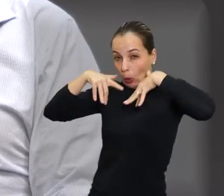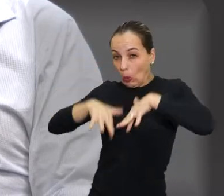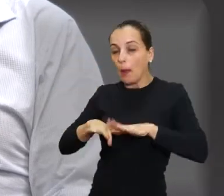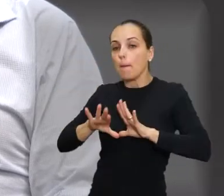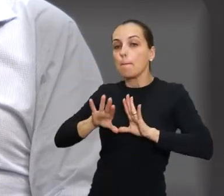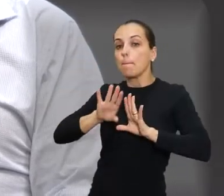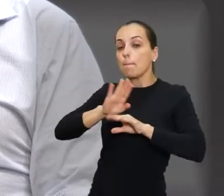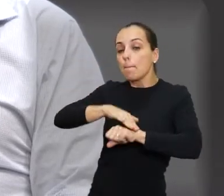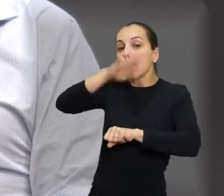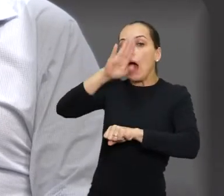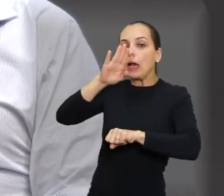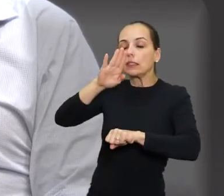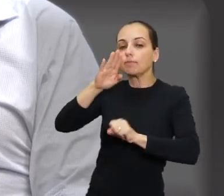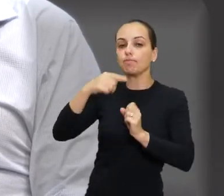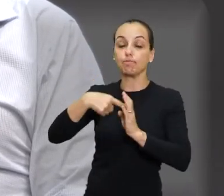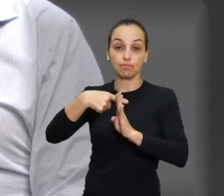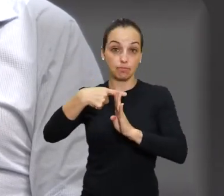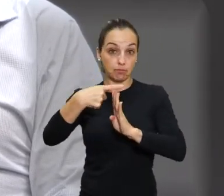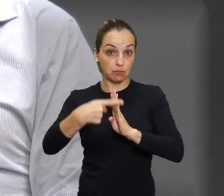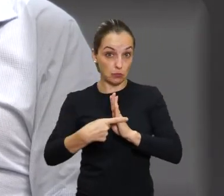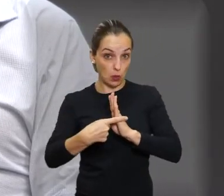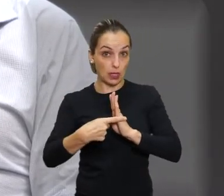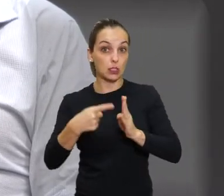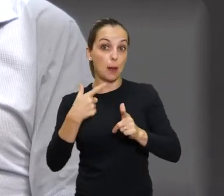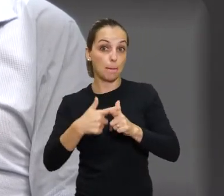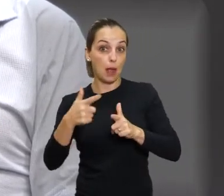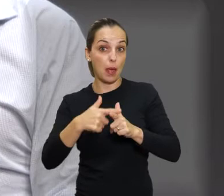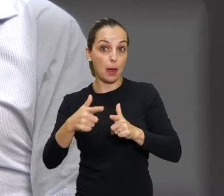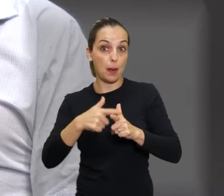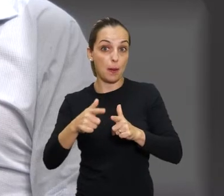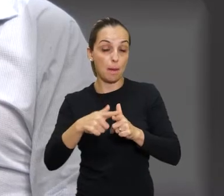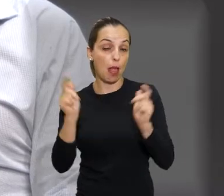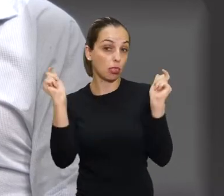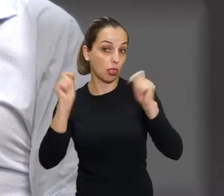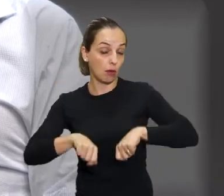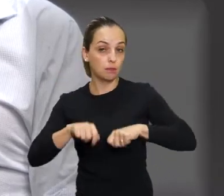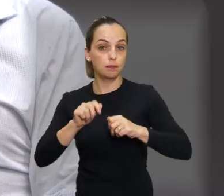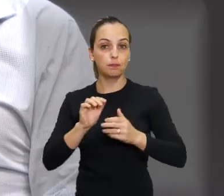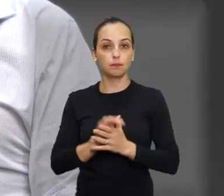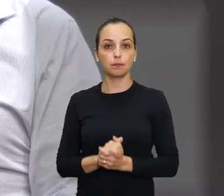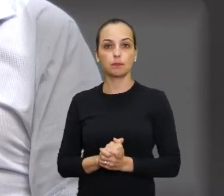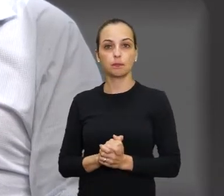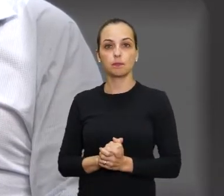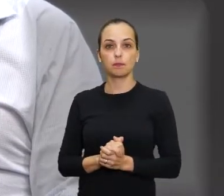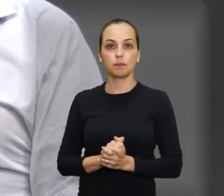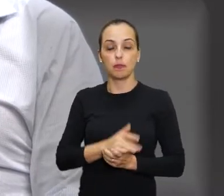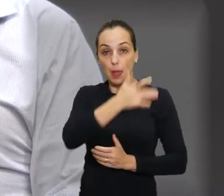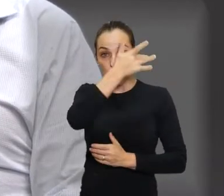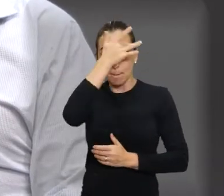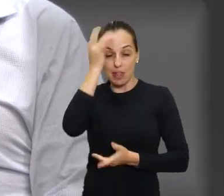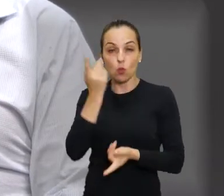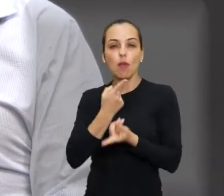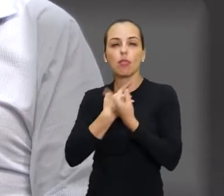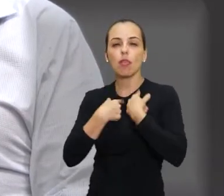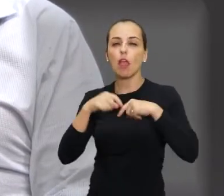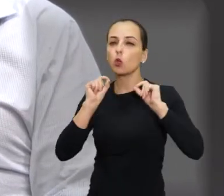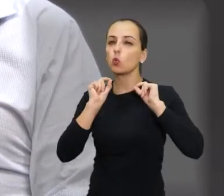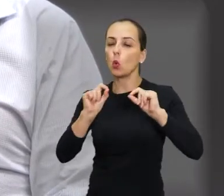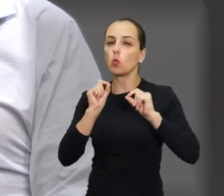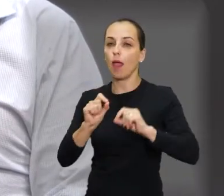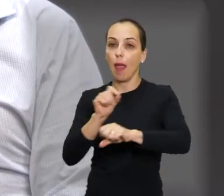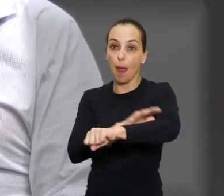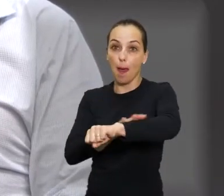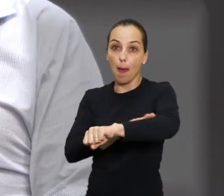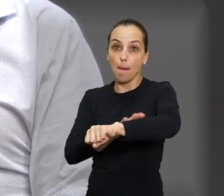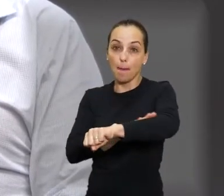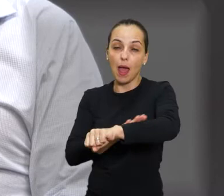e por isso a chance é maior de uma desidratação. Esses são os efeitos agudos, né? O efeito desejado agudo